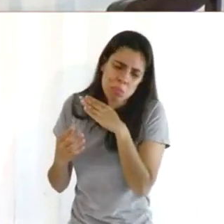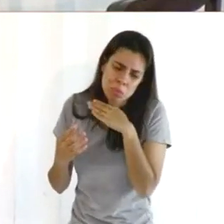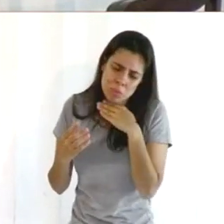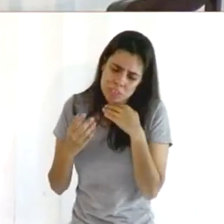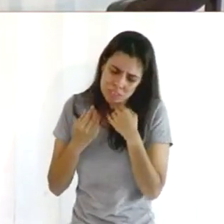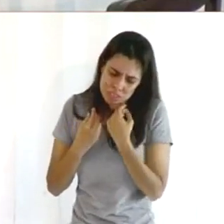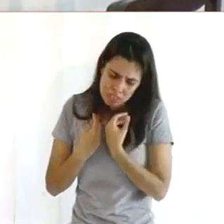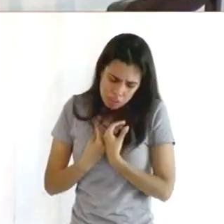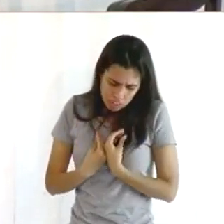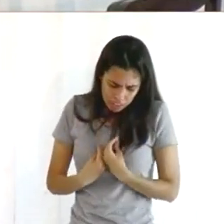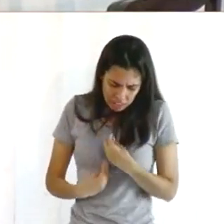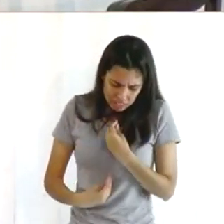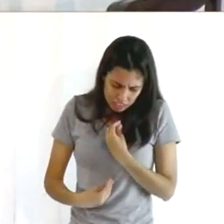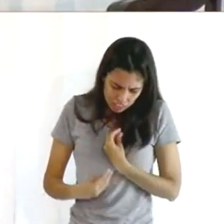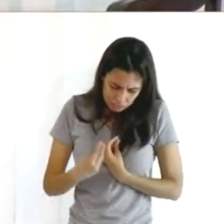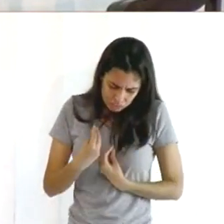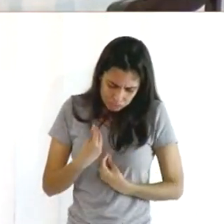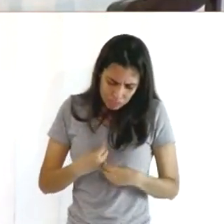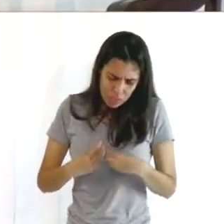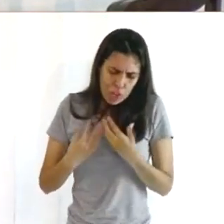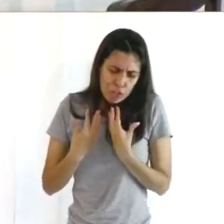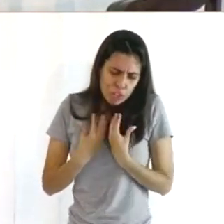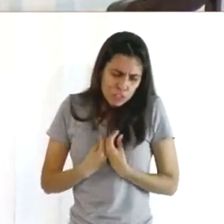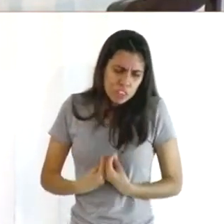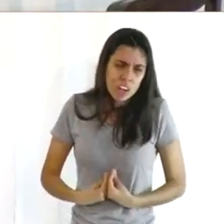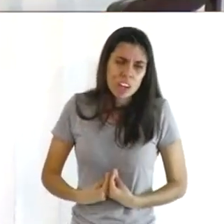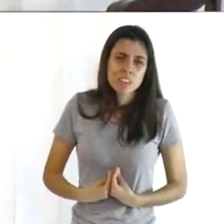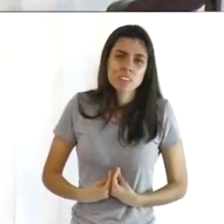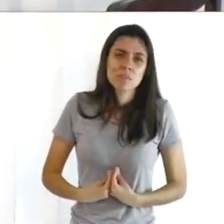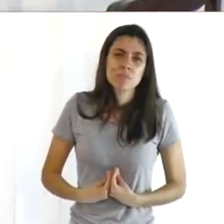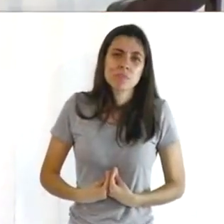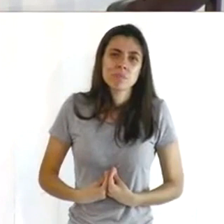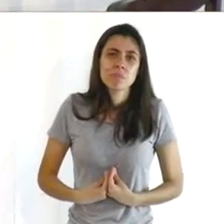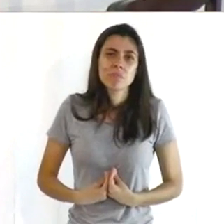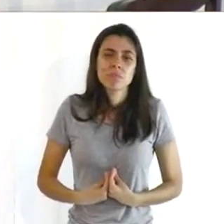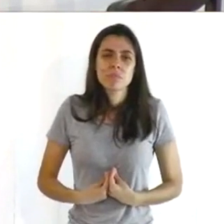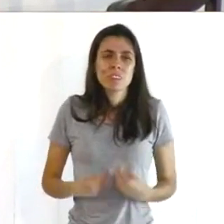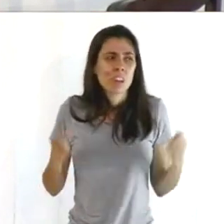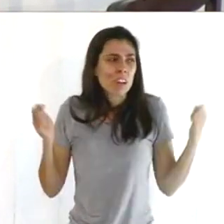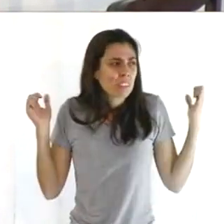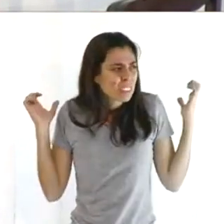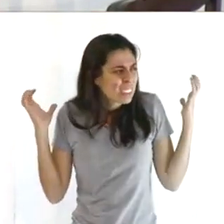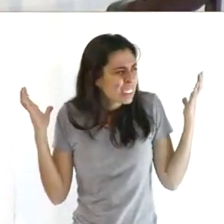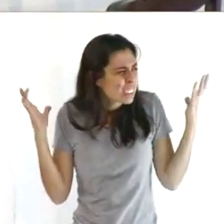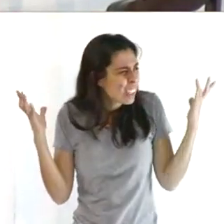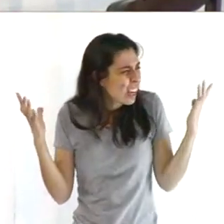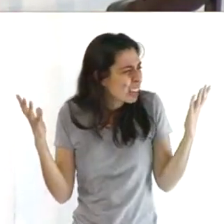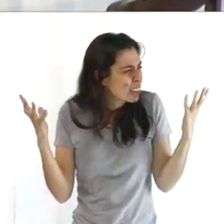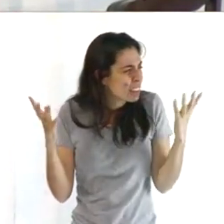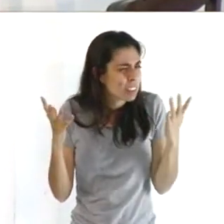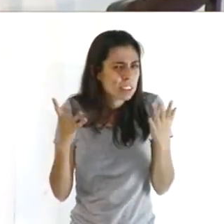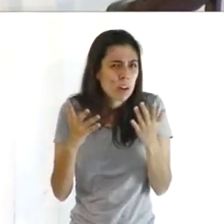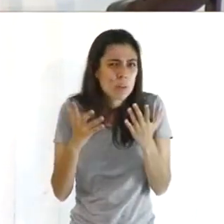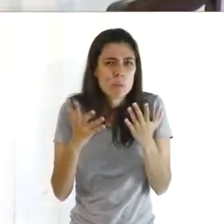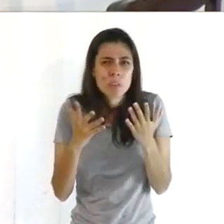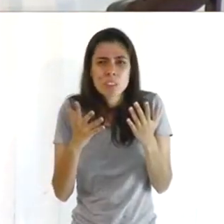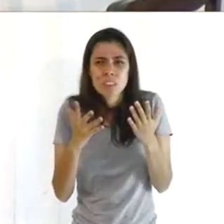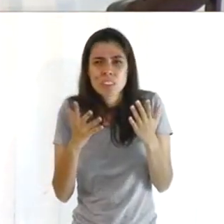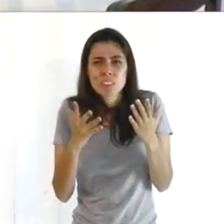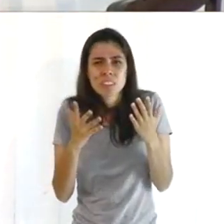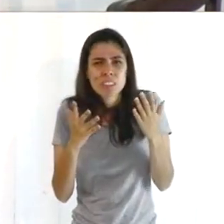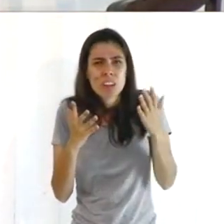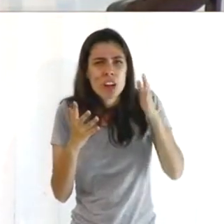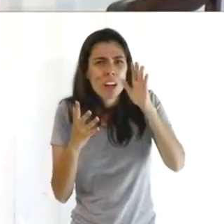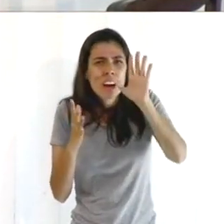de verdade, como ele mesmo compôs o Salmo 23, no vale da sombra da morte. Ele diz: Senhor, eu estou vendo como que as luzes